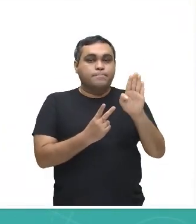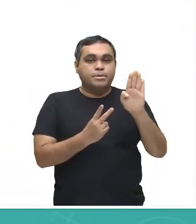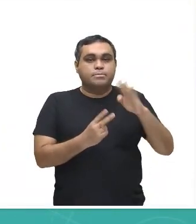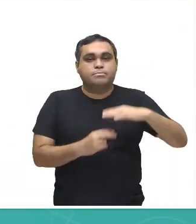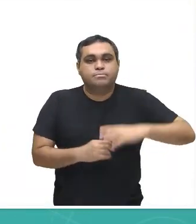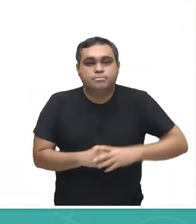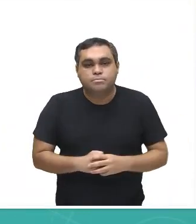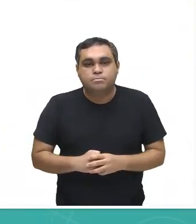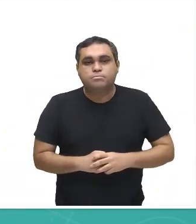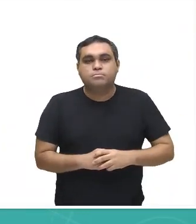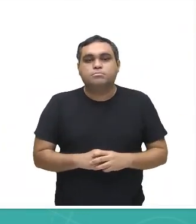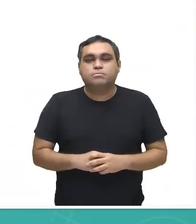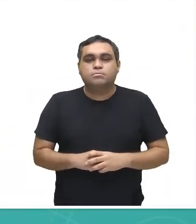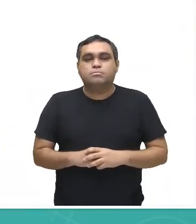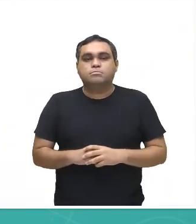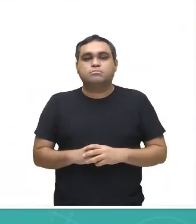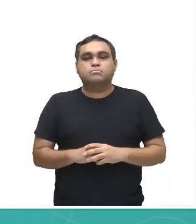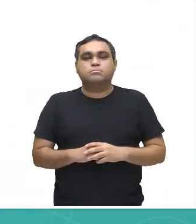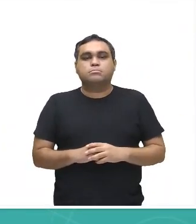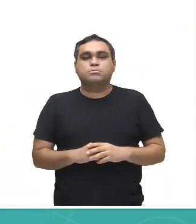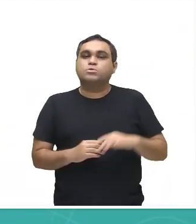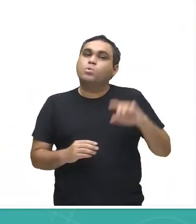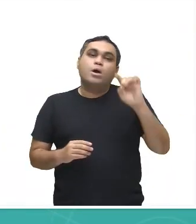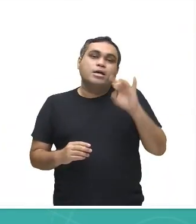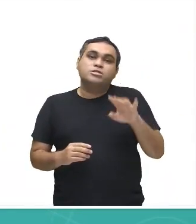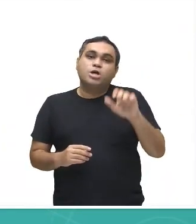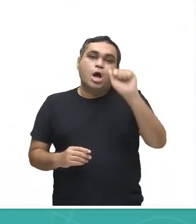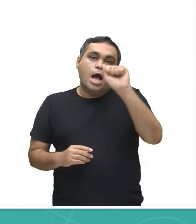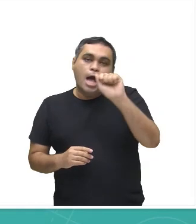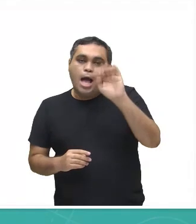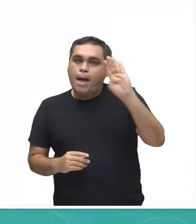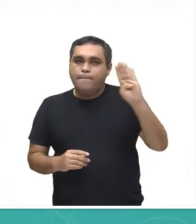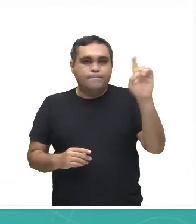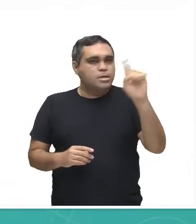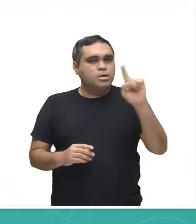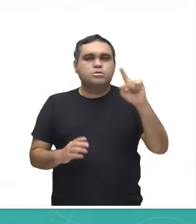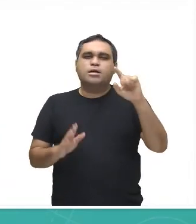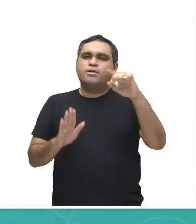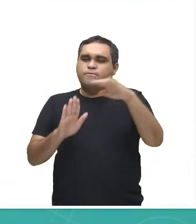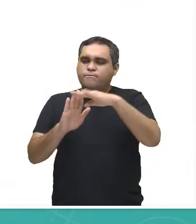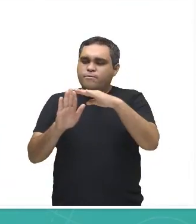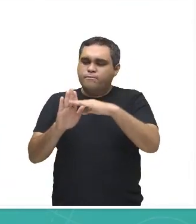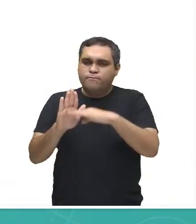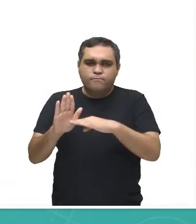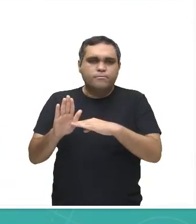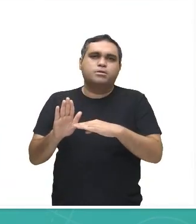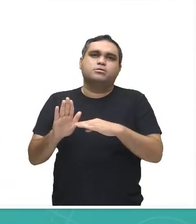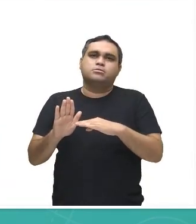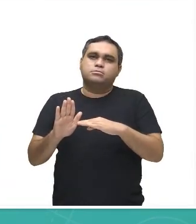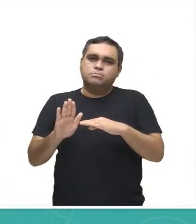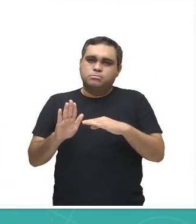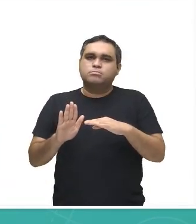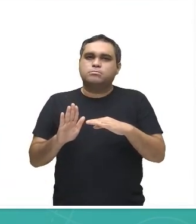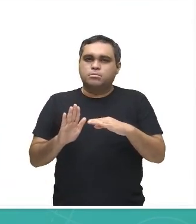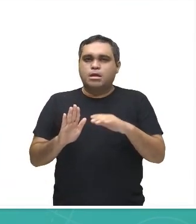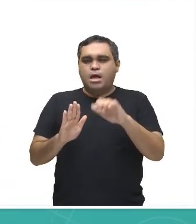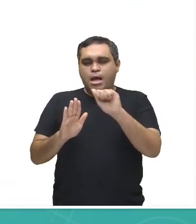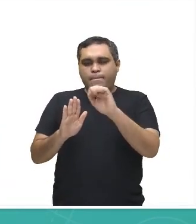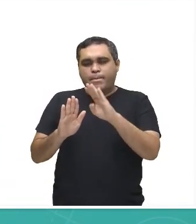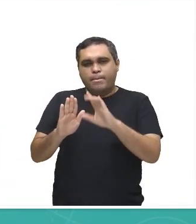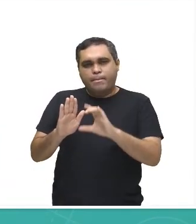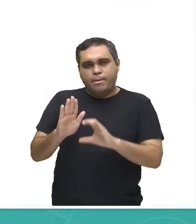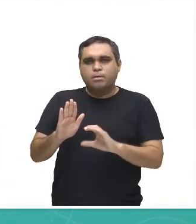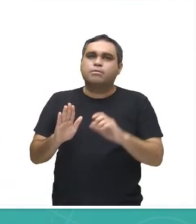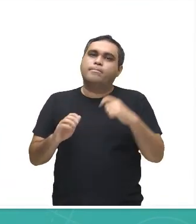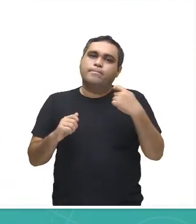tem várias, não é só apenas uma não, tá bom? Então, na letra A, por exemplo, tem 3 ou 4 situações em que eu